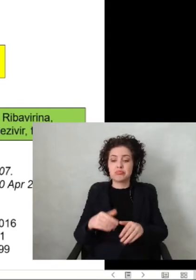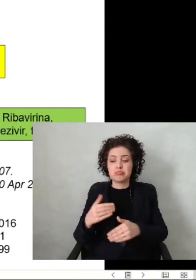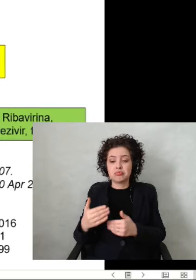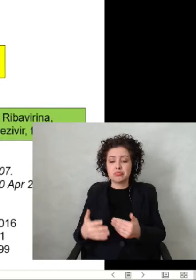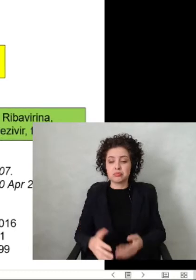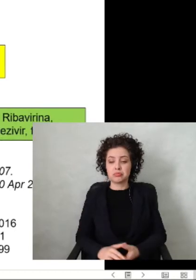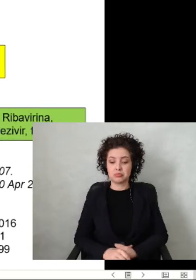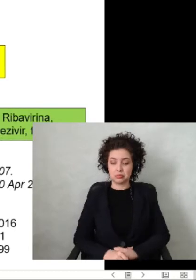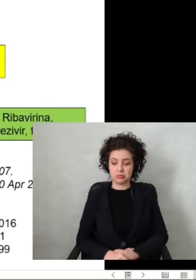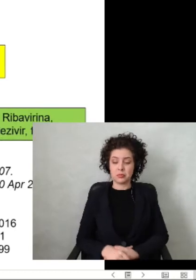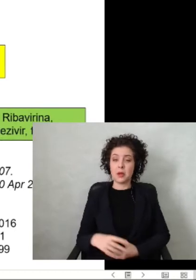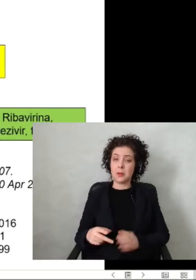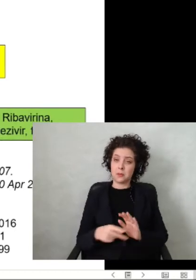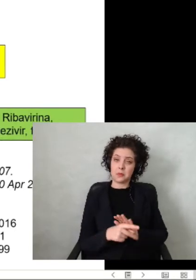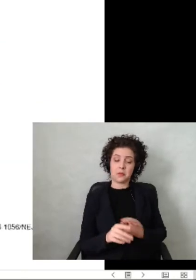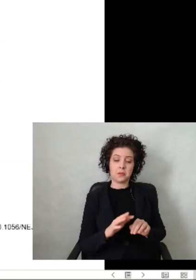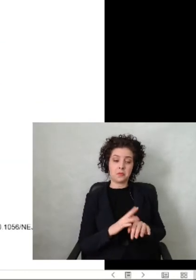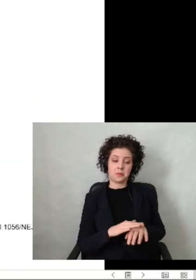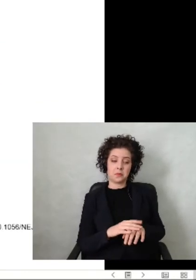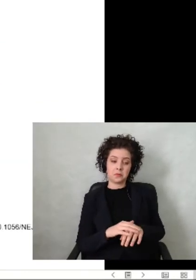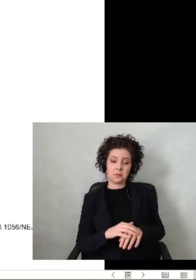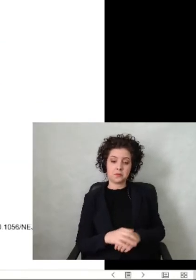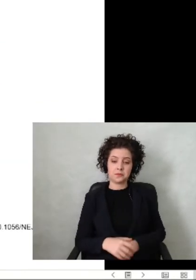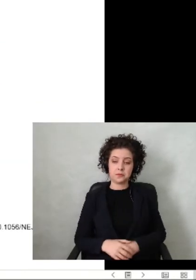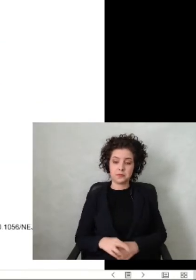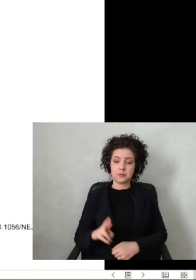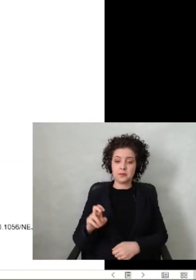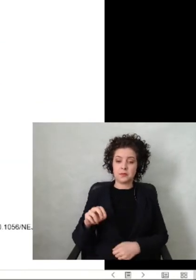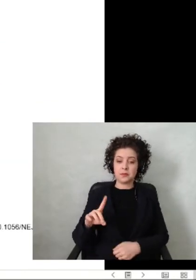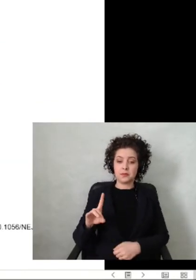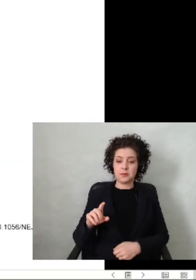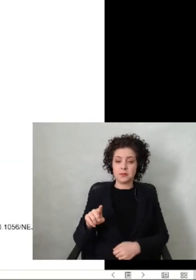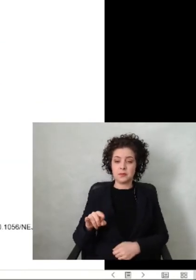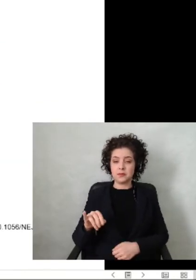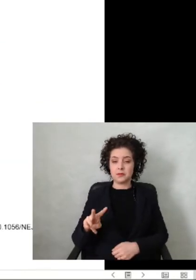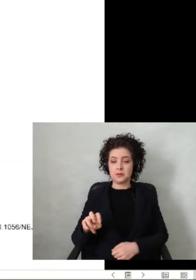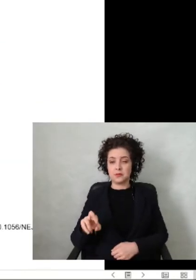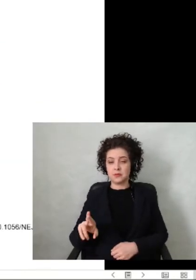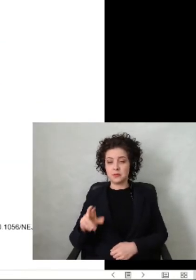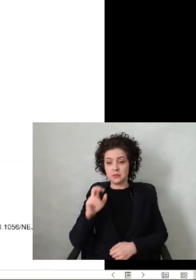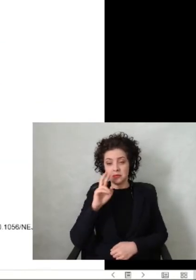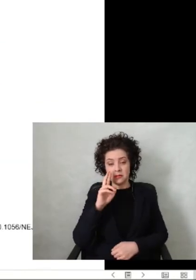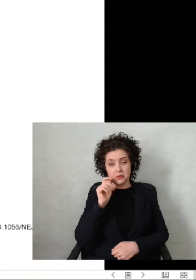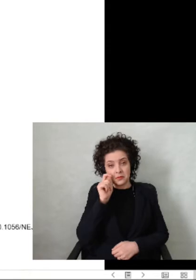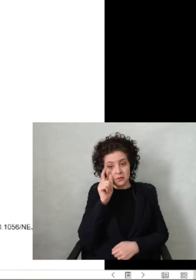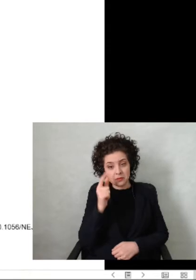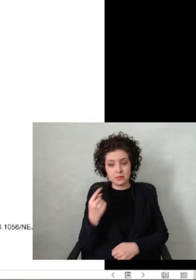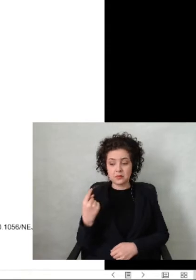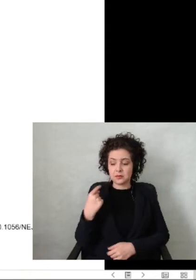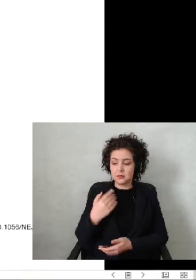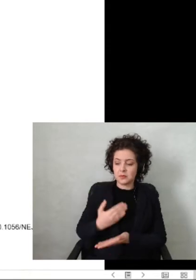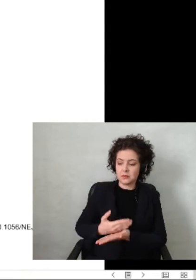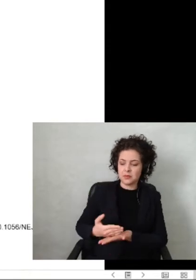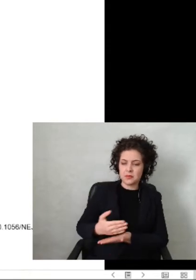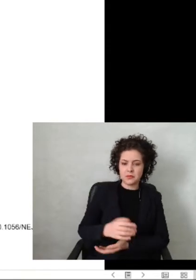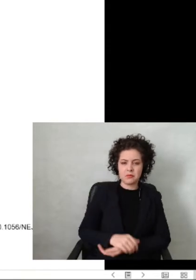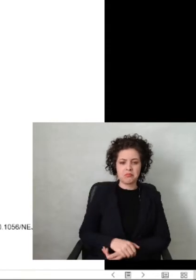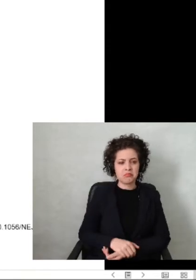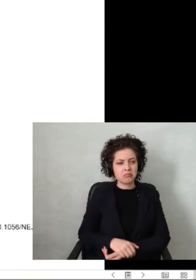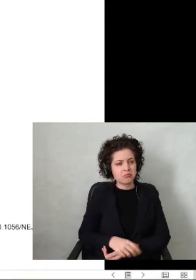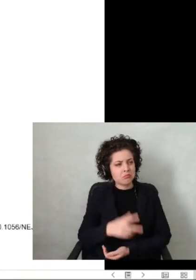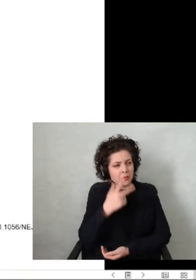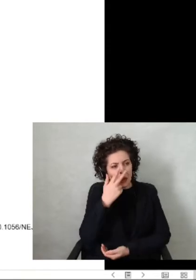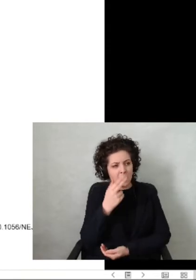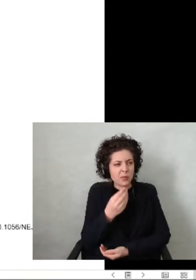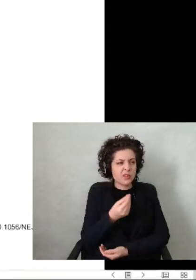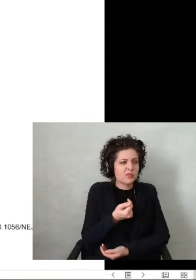doença. O remdesivir teve um resultado interessante. No começo, aparentemente você não tinha muitos benefícios, mas teve